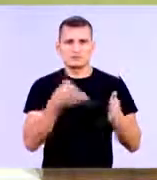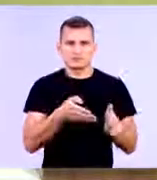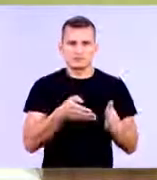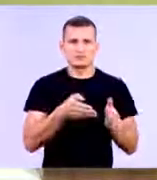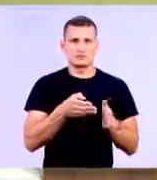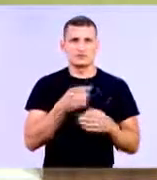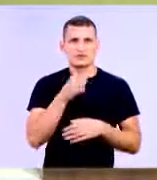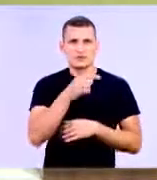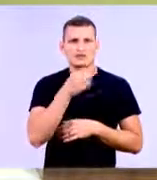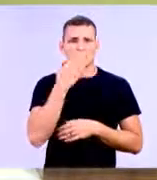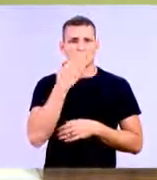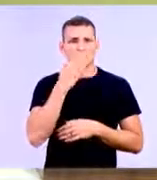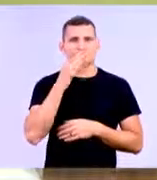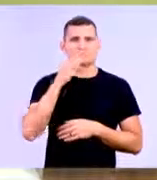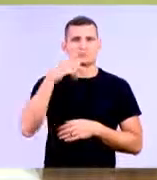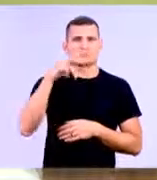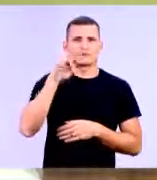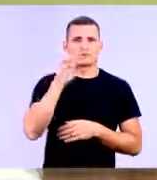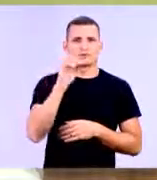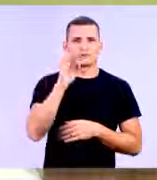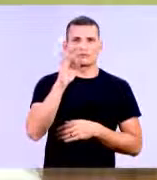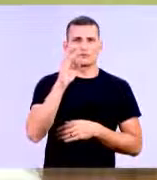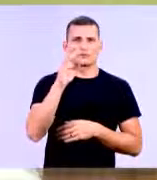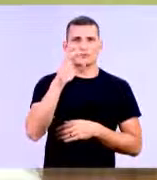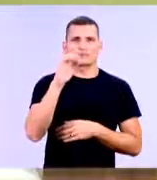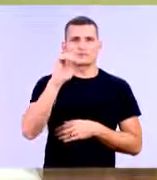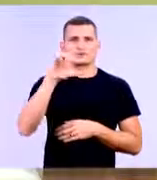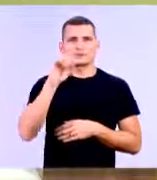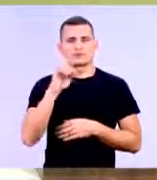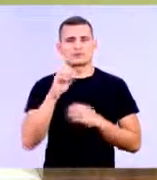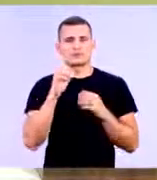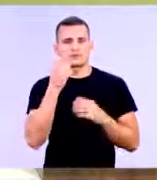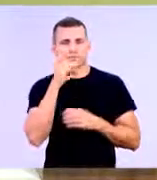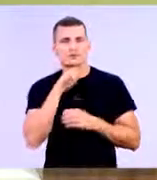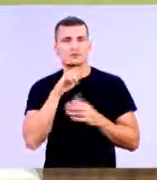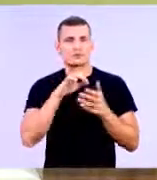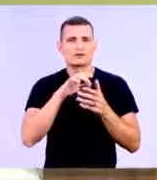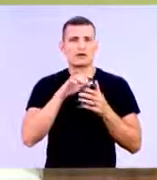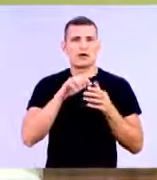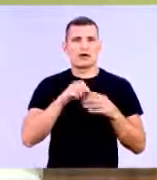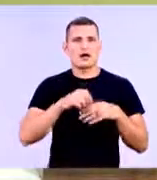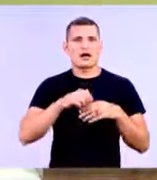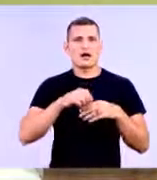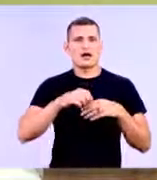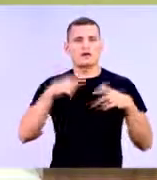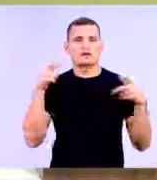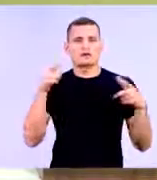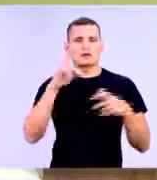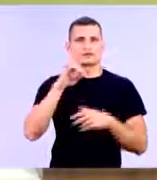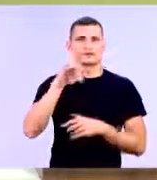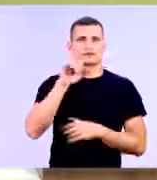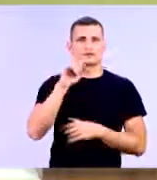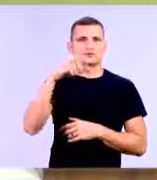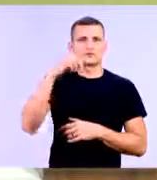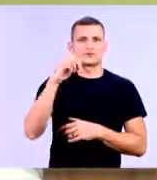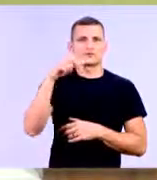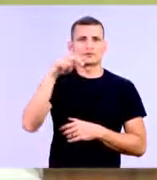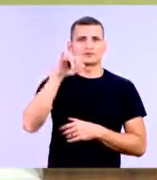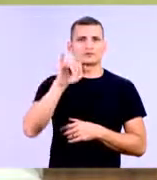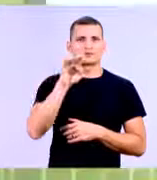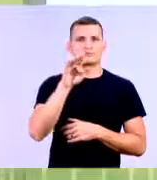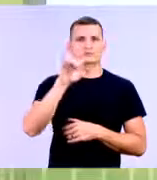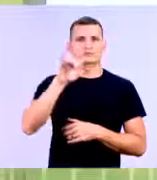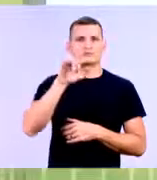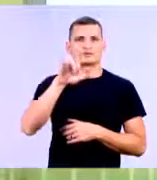de protocolo e que a gente consegue limitar e aumentar a disponibilidade da nossa rede, efetivamente garantida um dos elementos da segurança da informação.